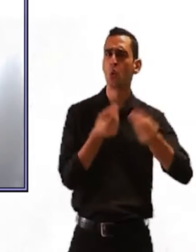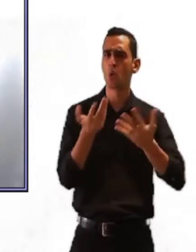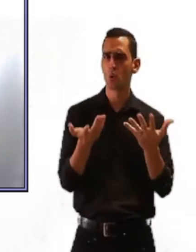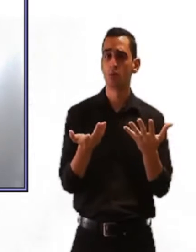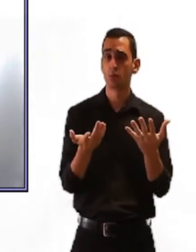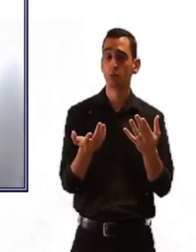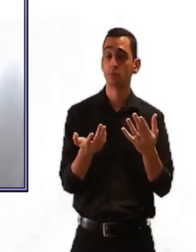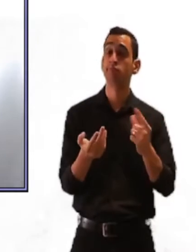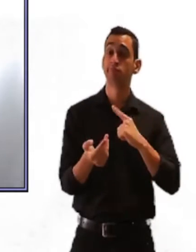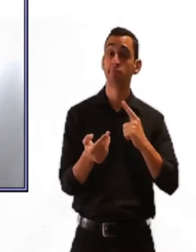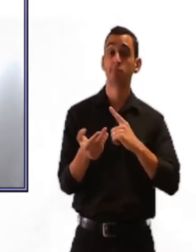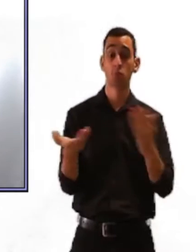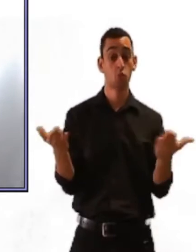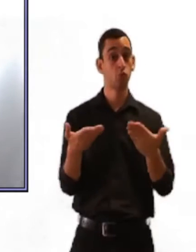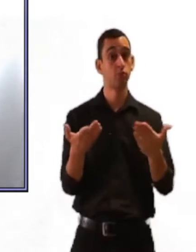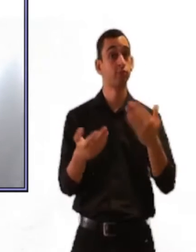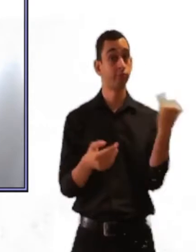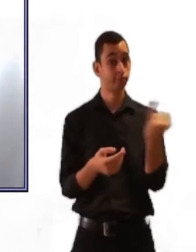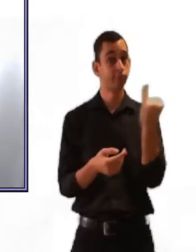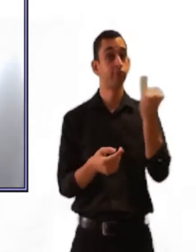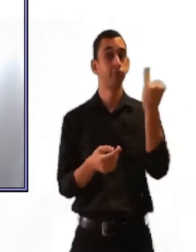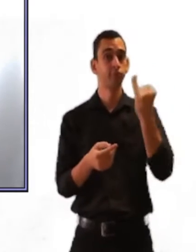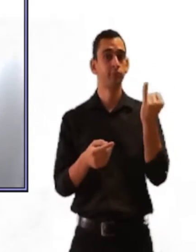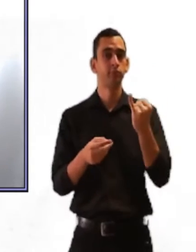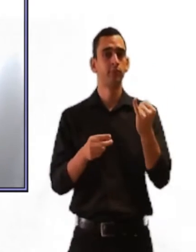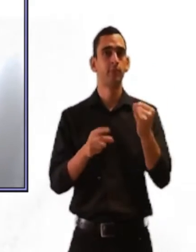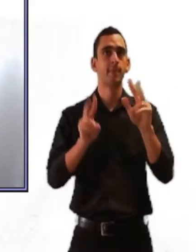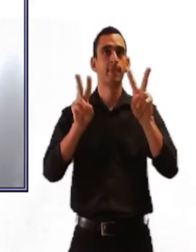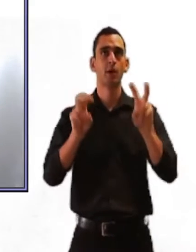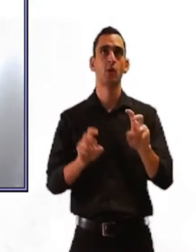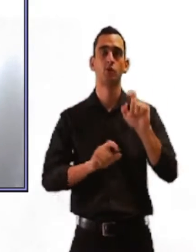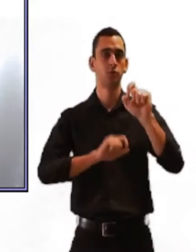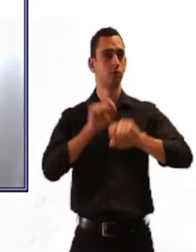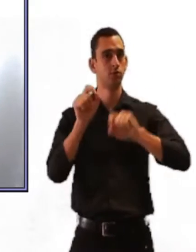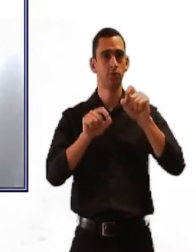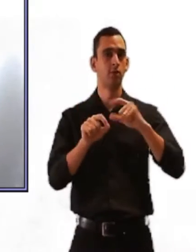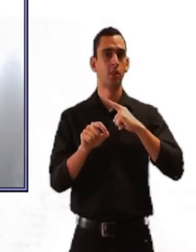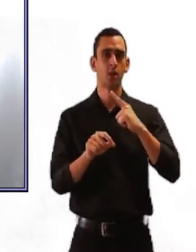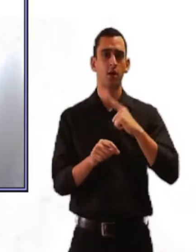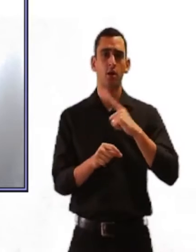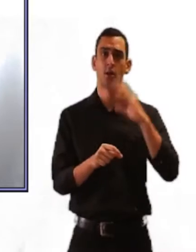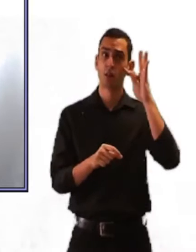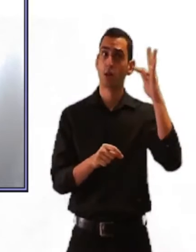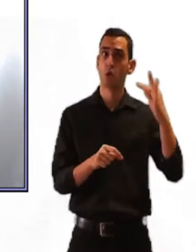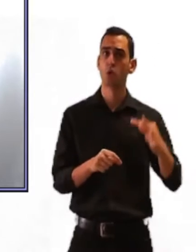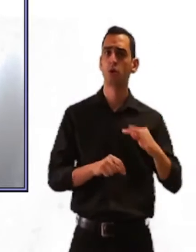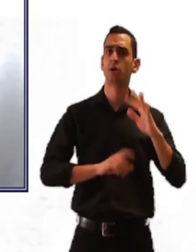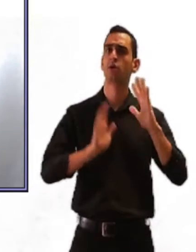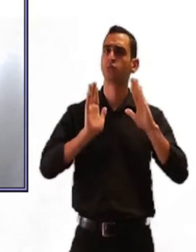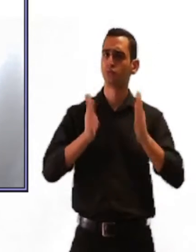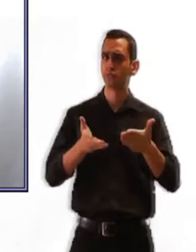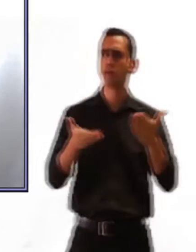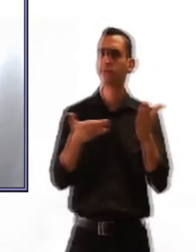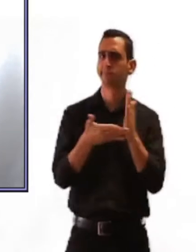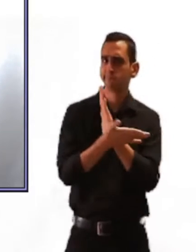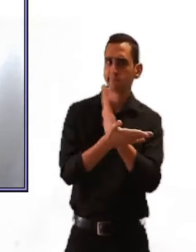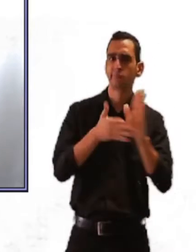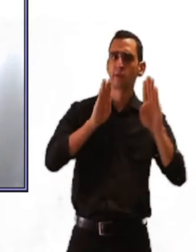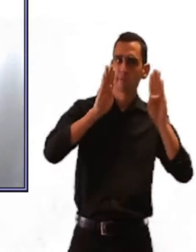gente importante aqui fazer um recorte, né, porque a teoria da decisão judicial, ela pode ser analisada sob vários